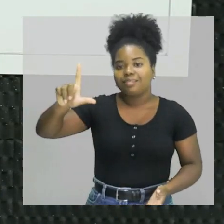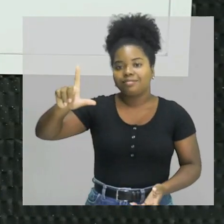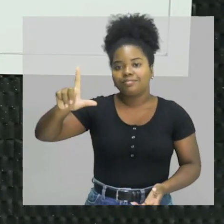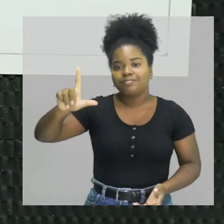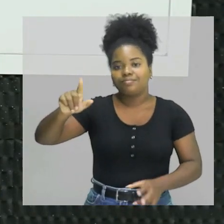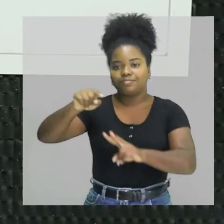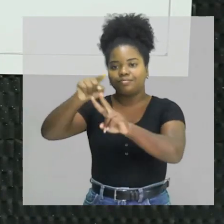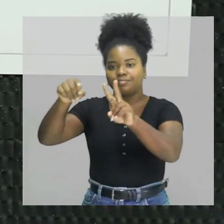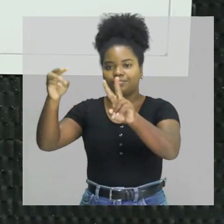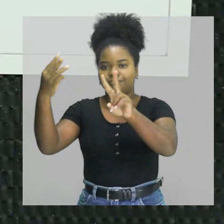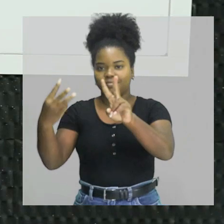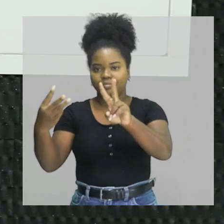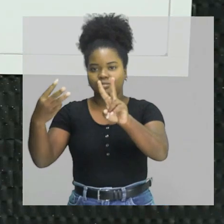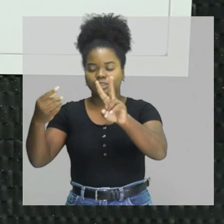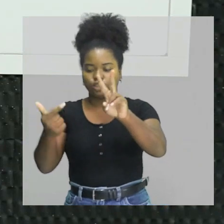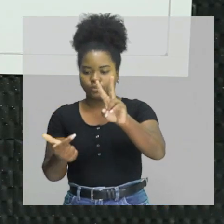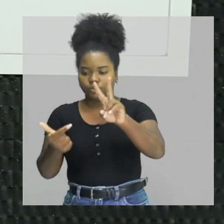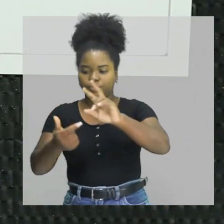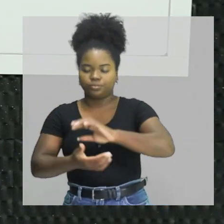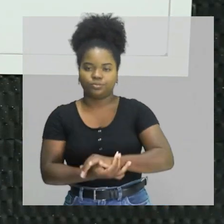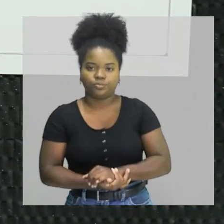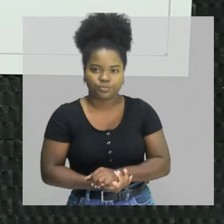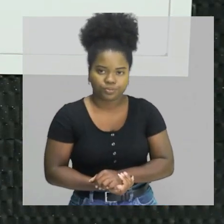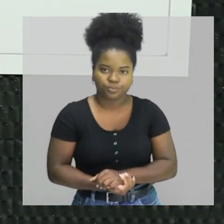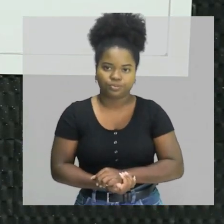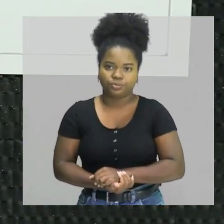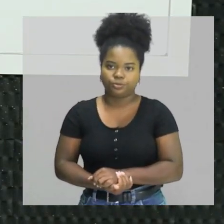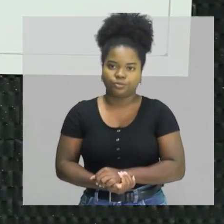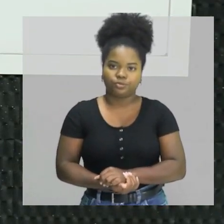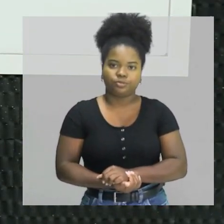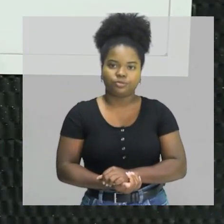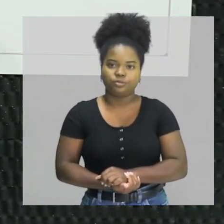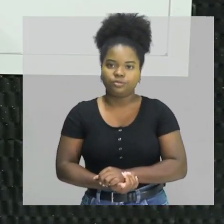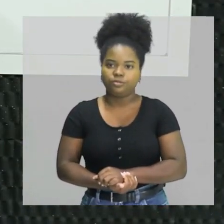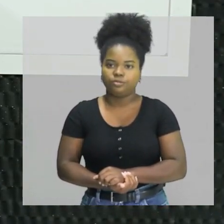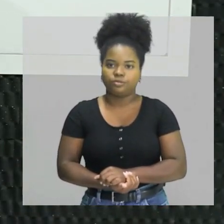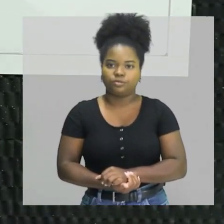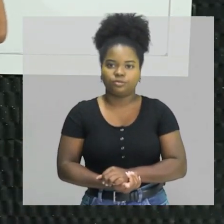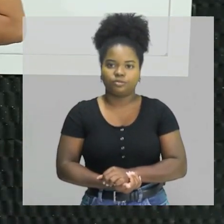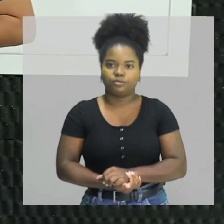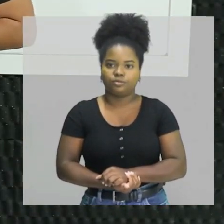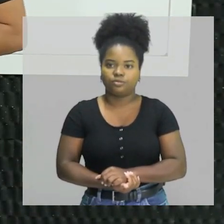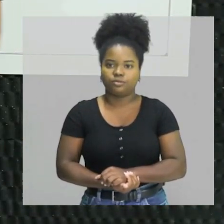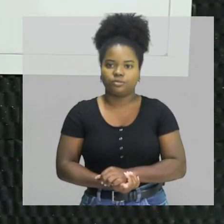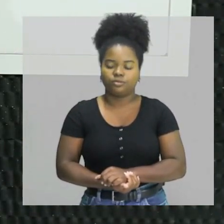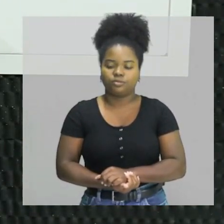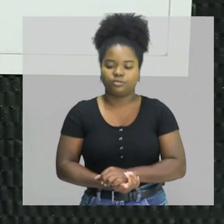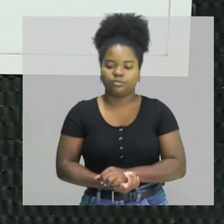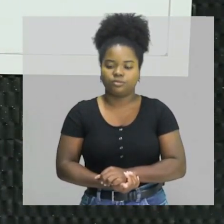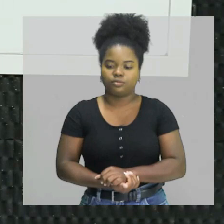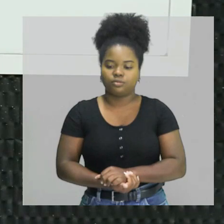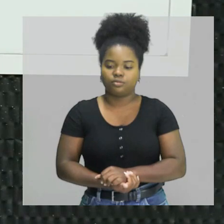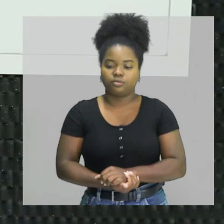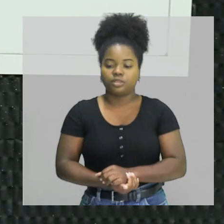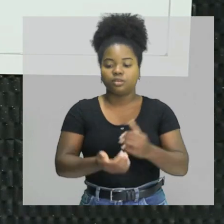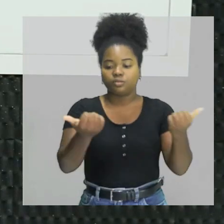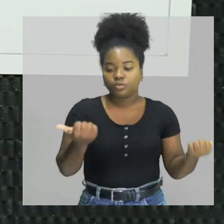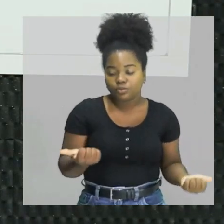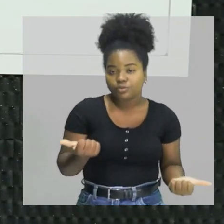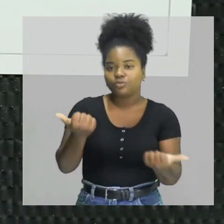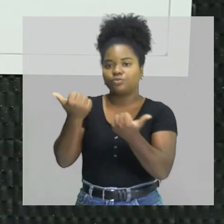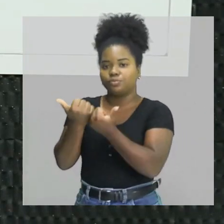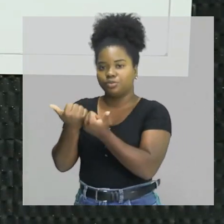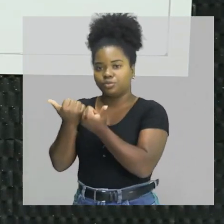3 sobre 2. L raiz de 3 sobre 2. Então você basta substituir,